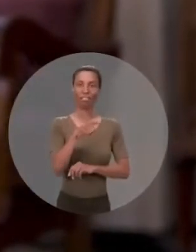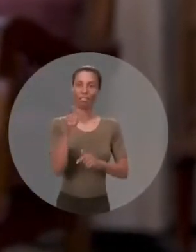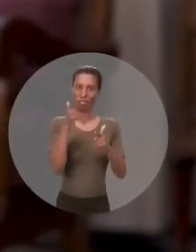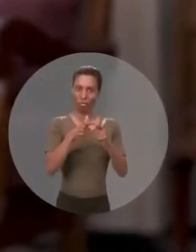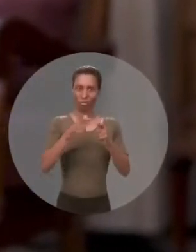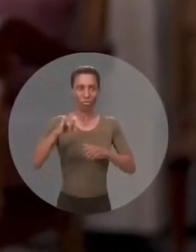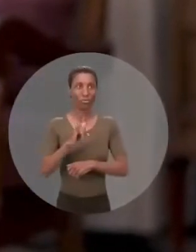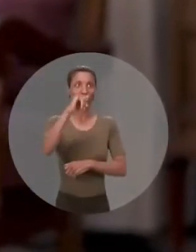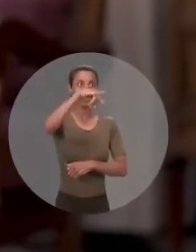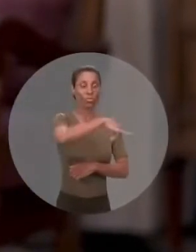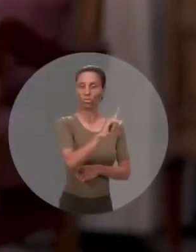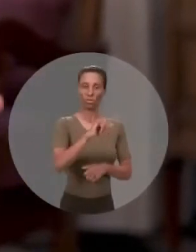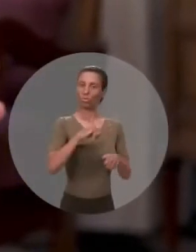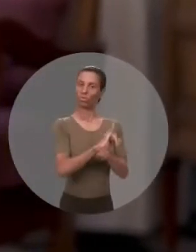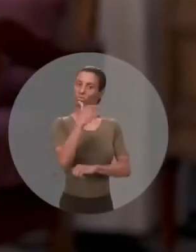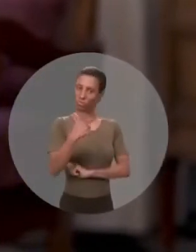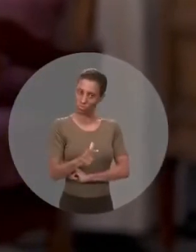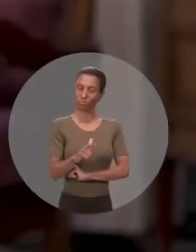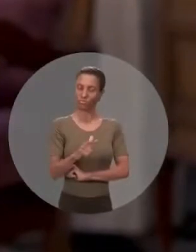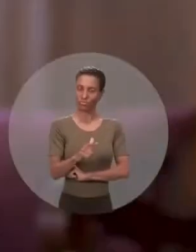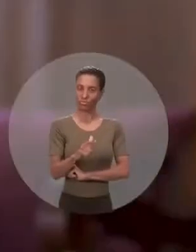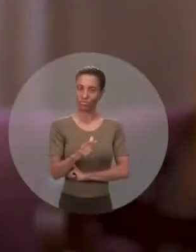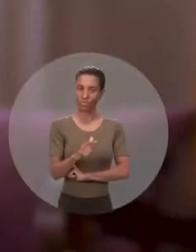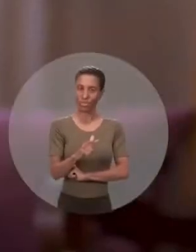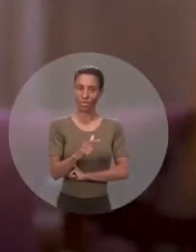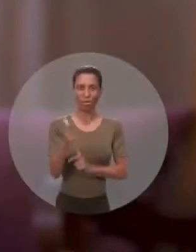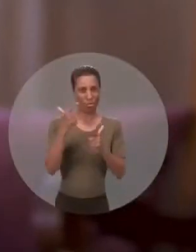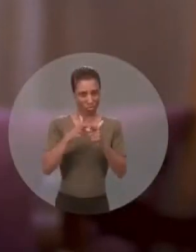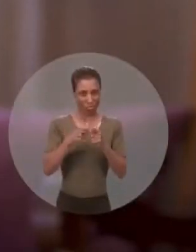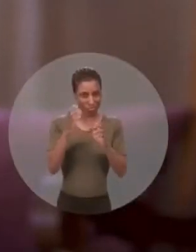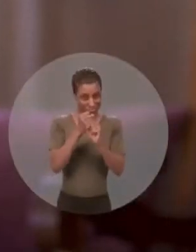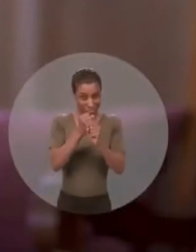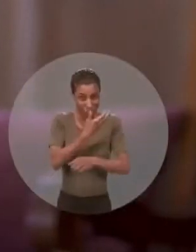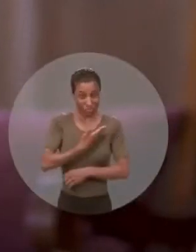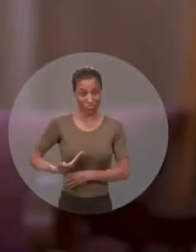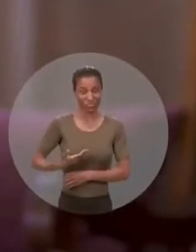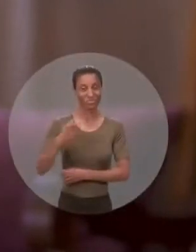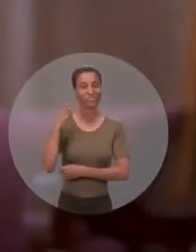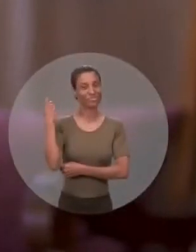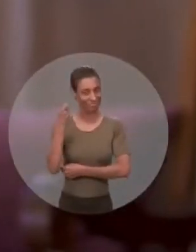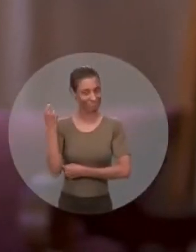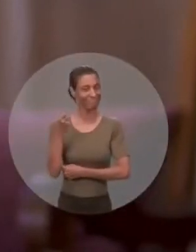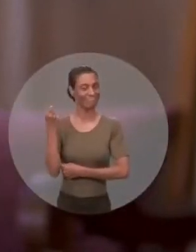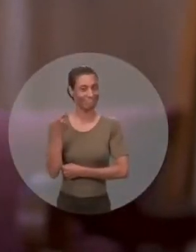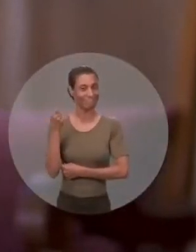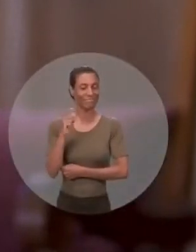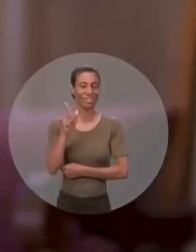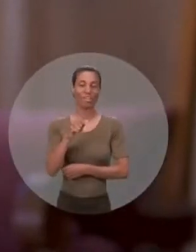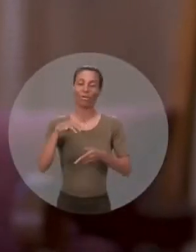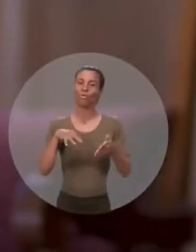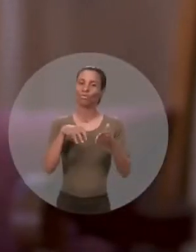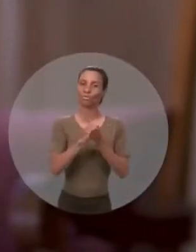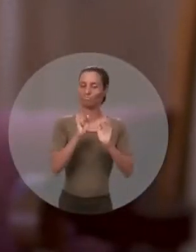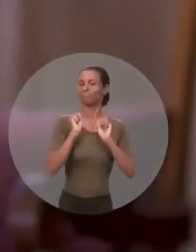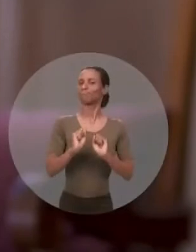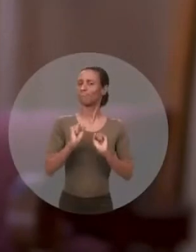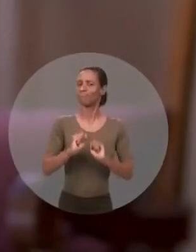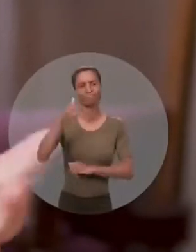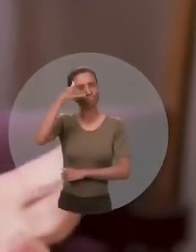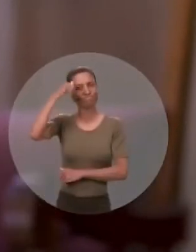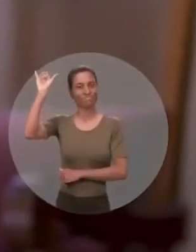que aquele acidente não se repita. O desastre das contas públicas do Rio Grande é um